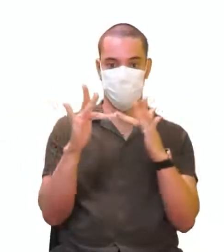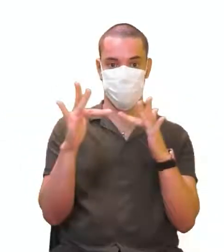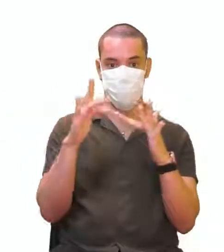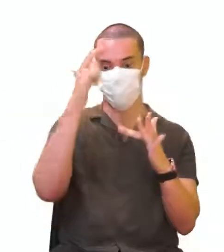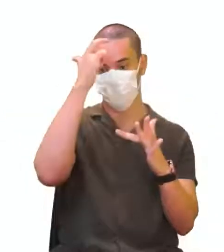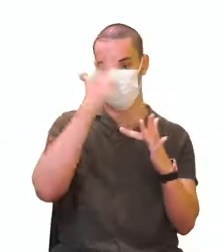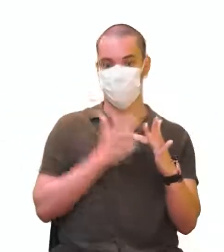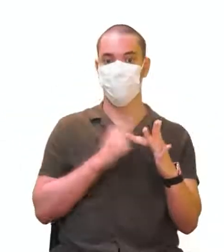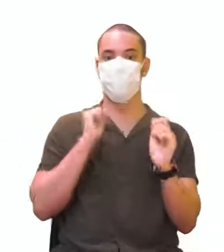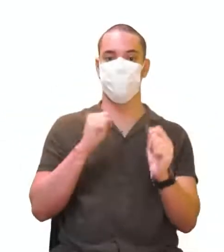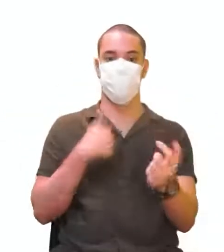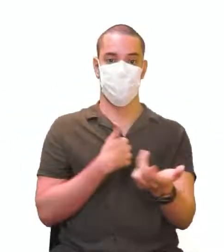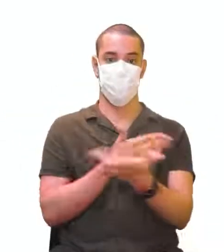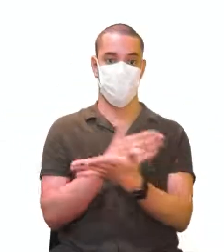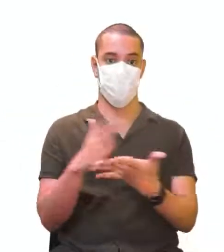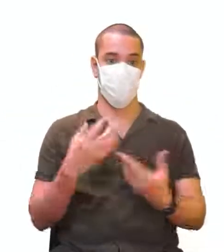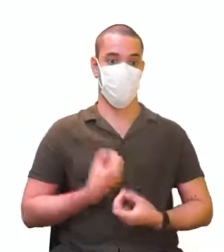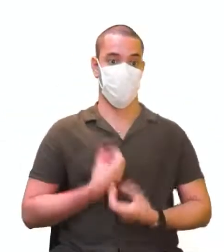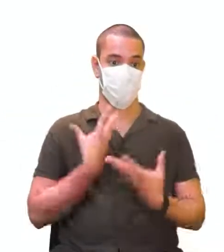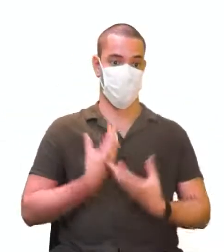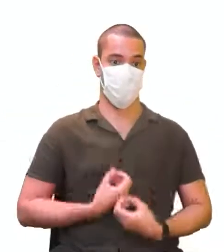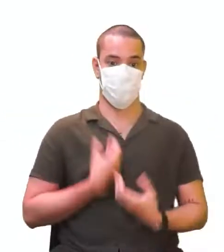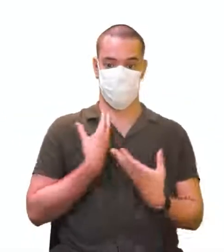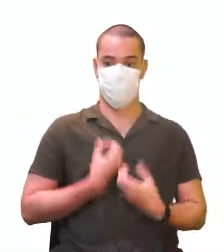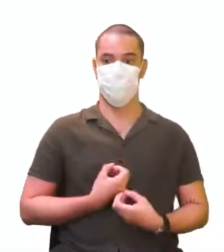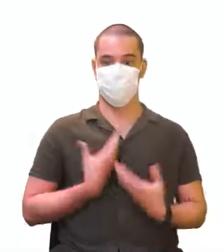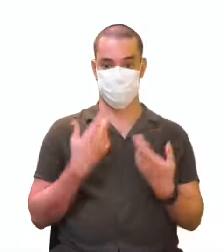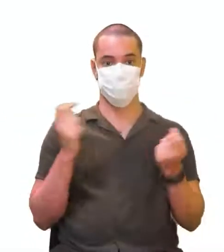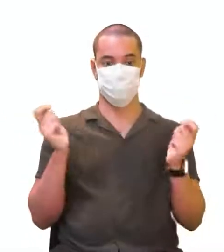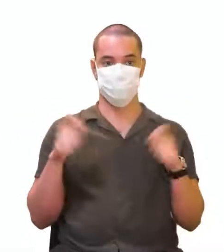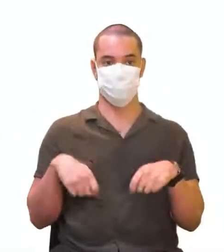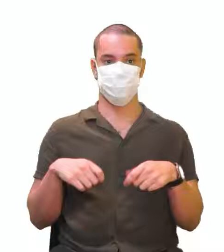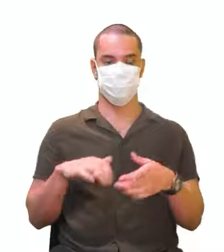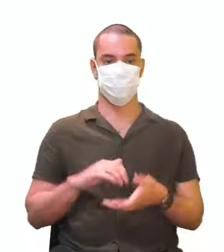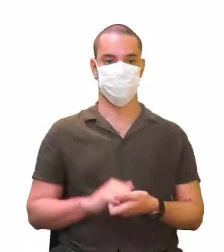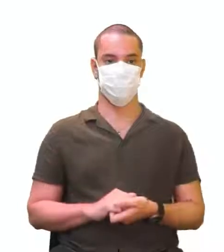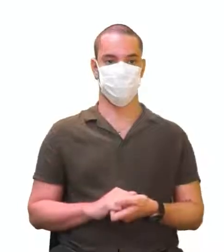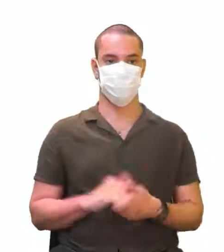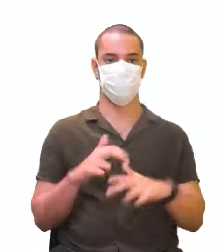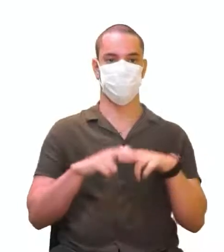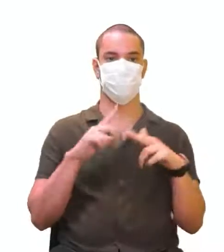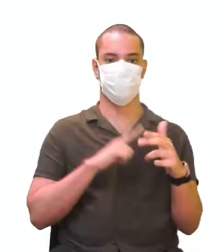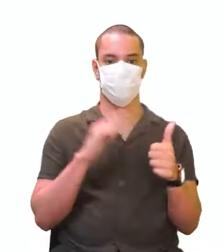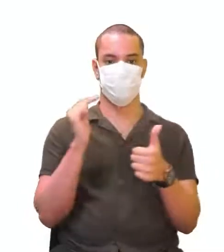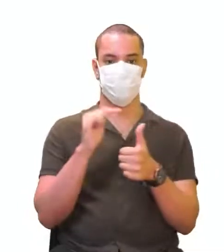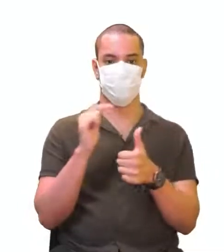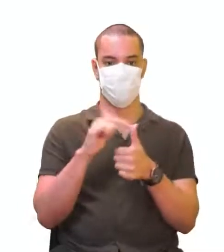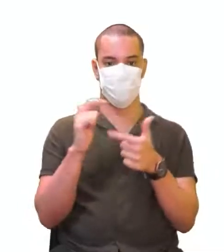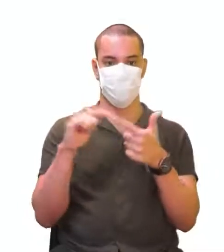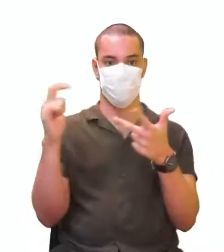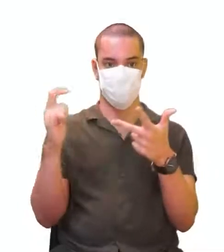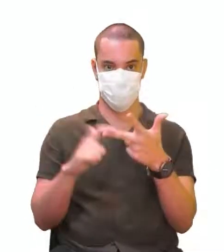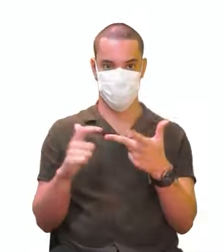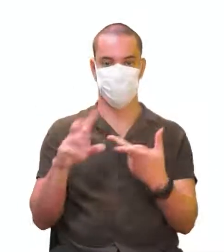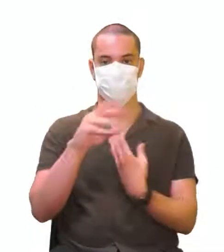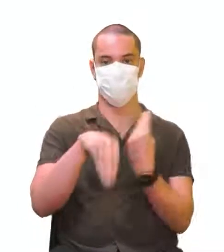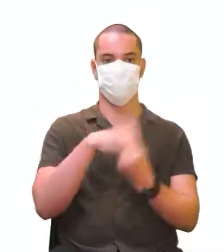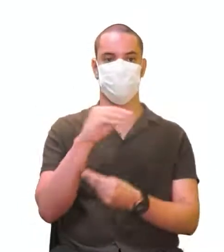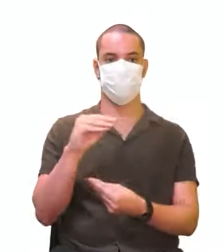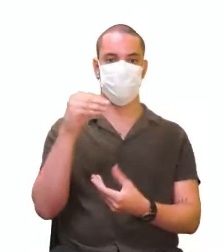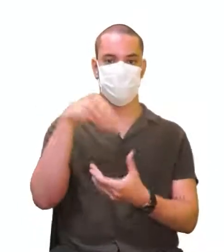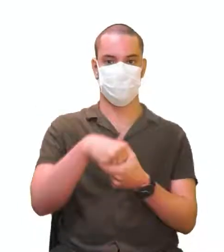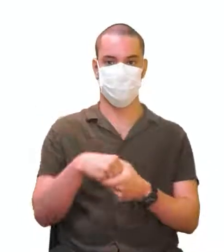tenha, ele pode começar a produzir esses anticorpos. Então, existem 3 pares de genes que estão envolvidos